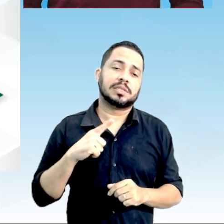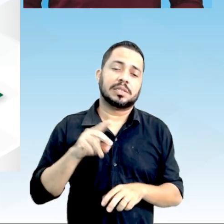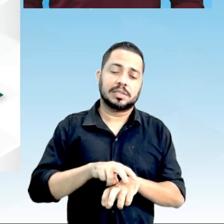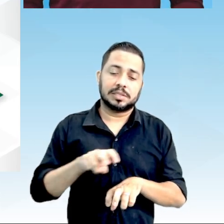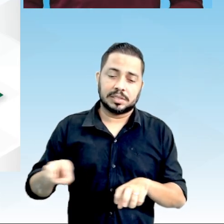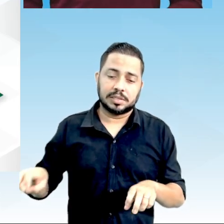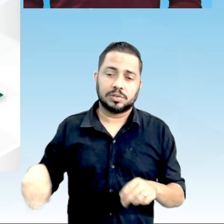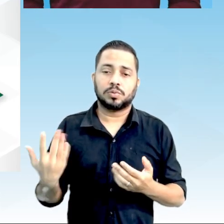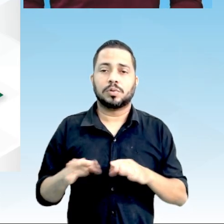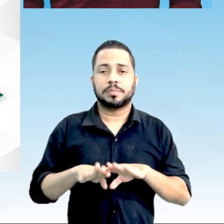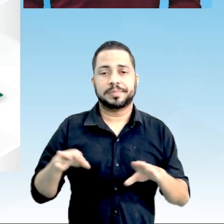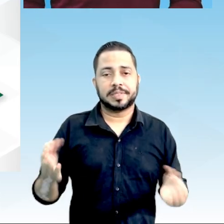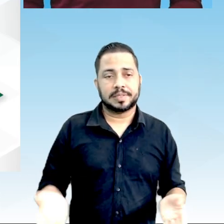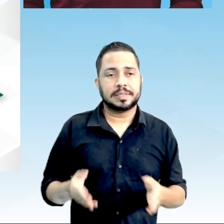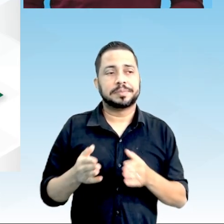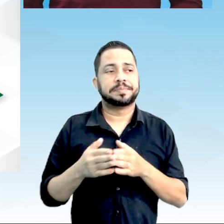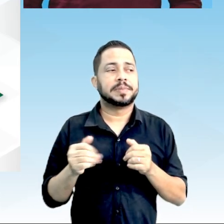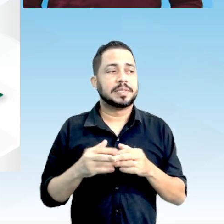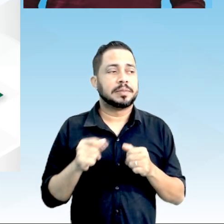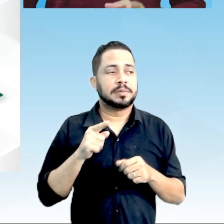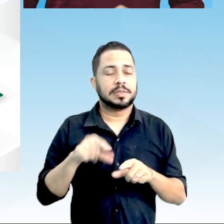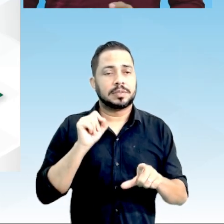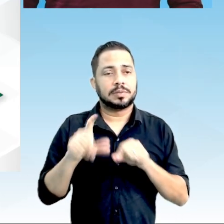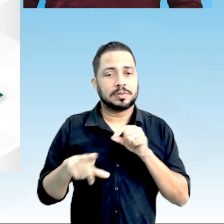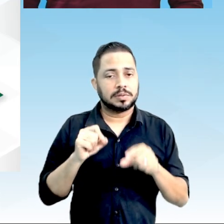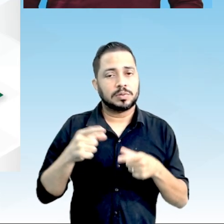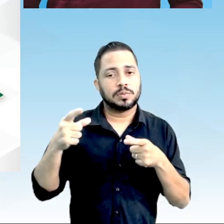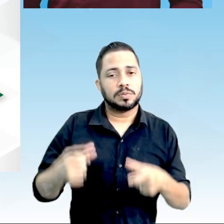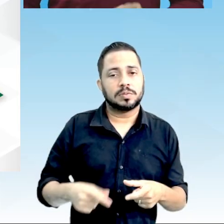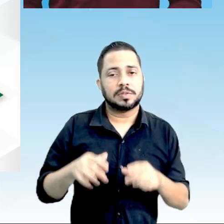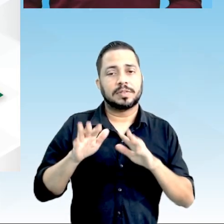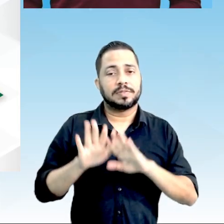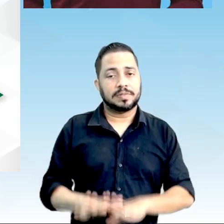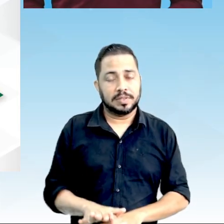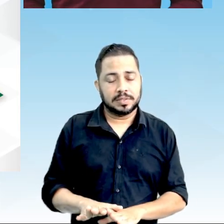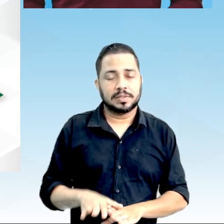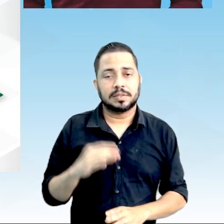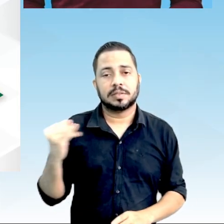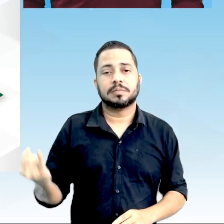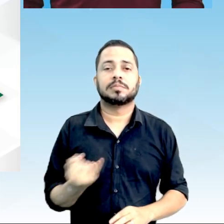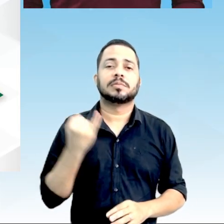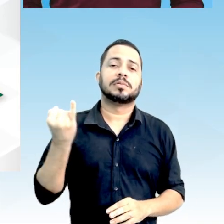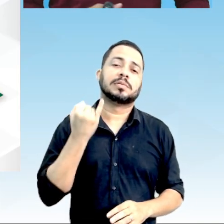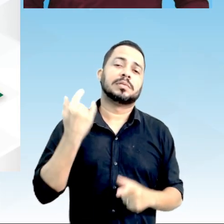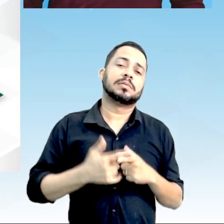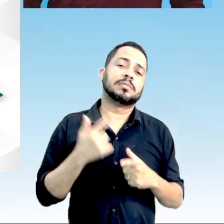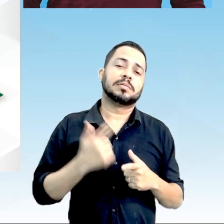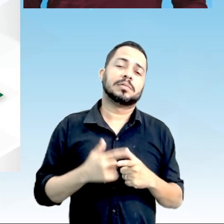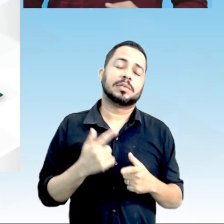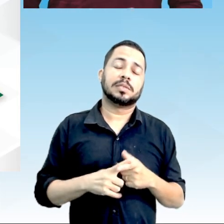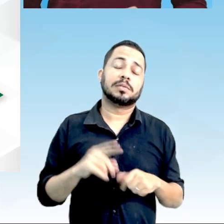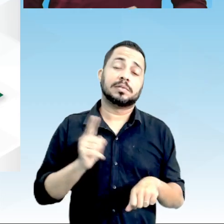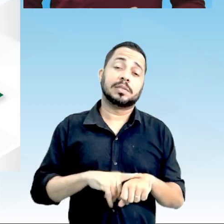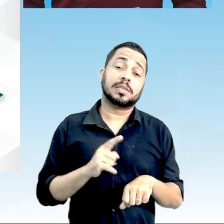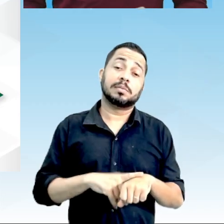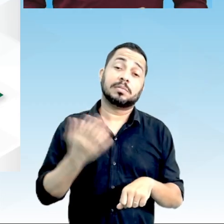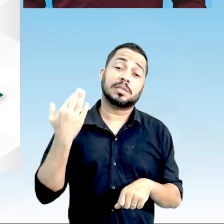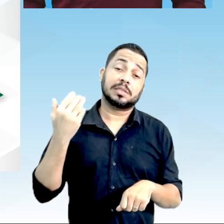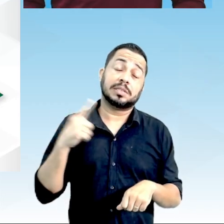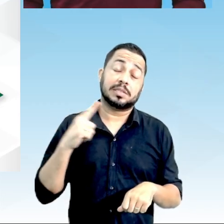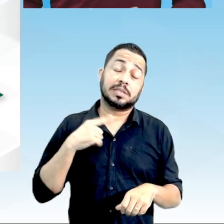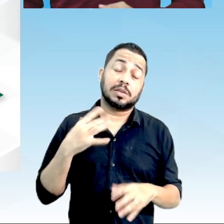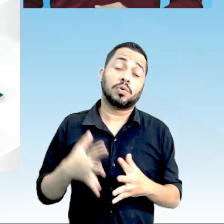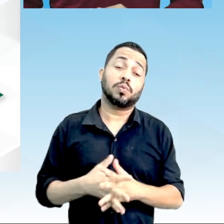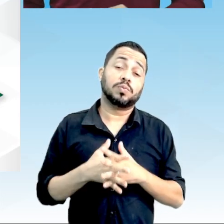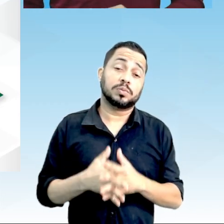ou mesas, eles pedem para que você escolha onde você vai ficar. Isso é muito importante, porque há um tempo atrás existia muita